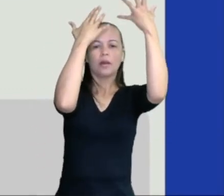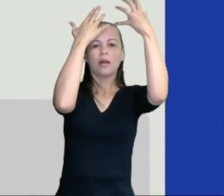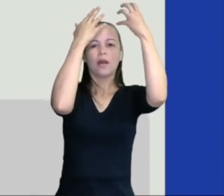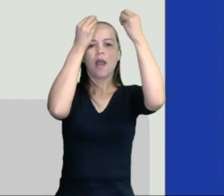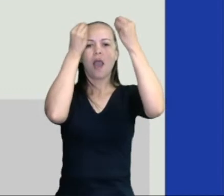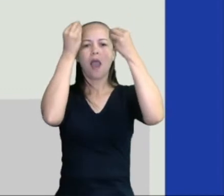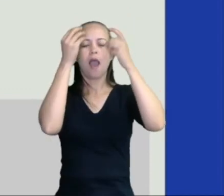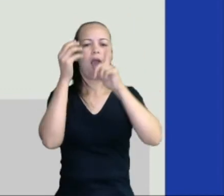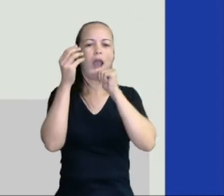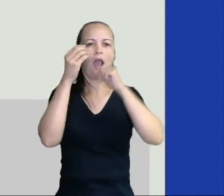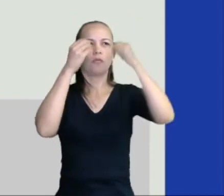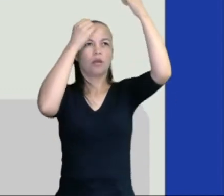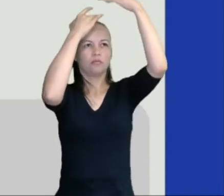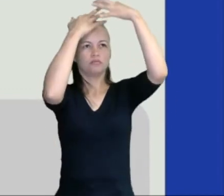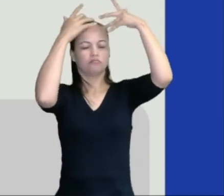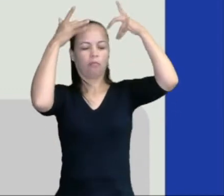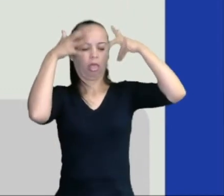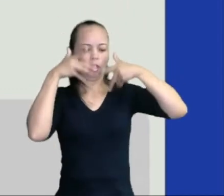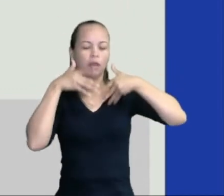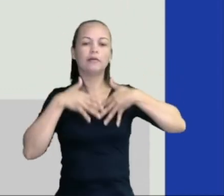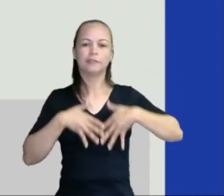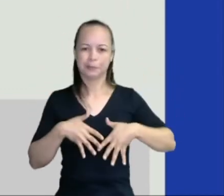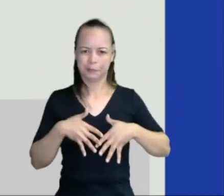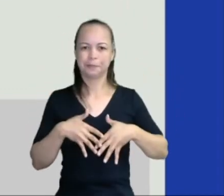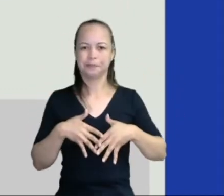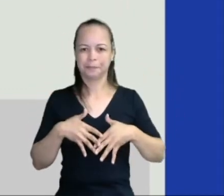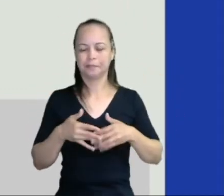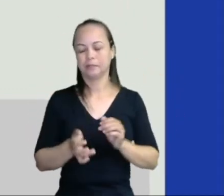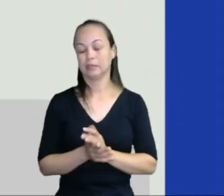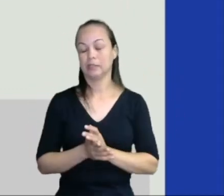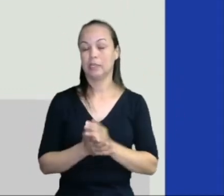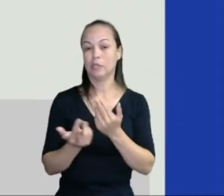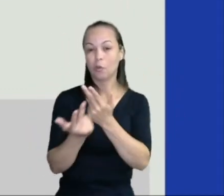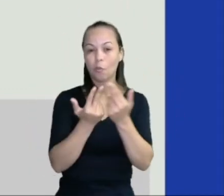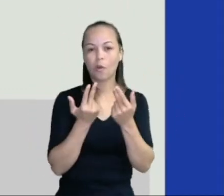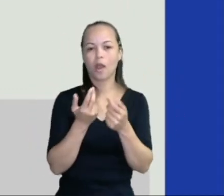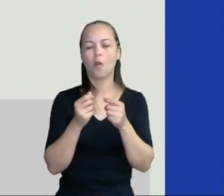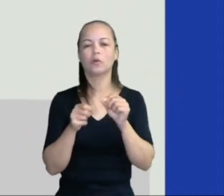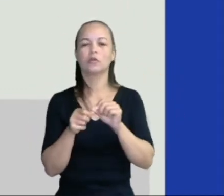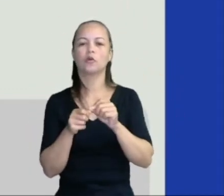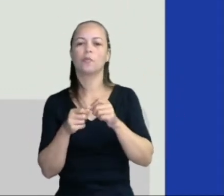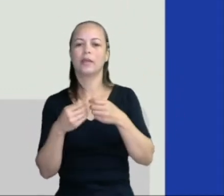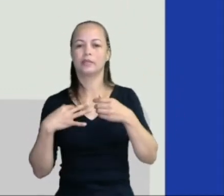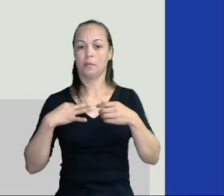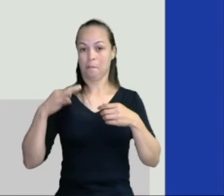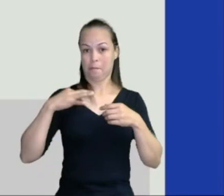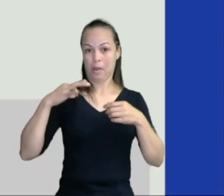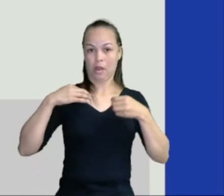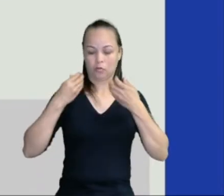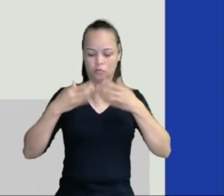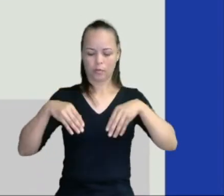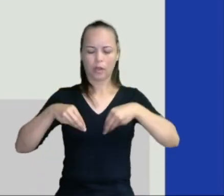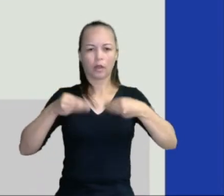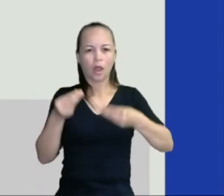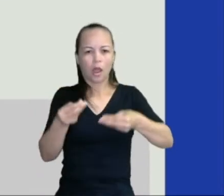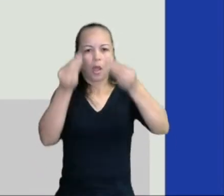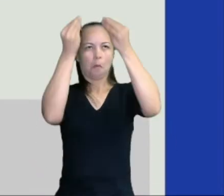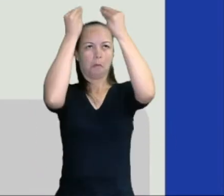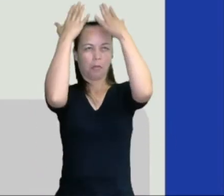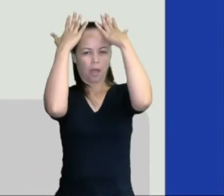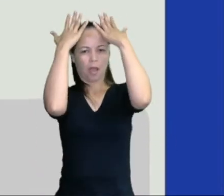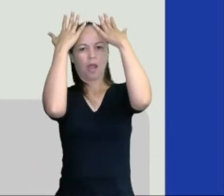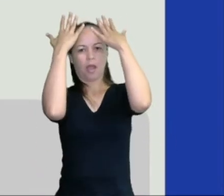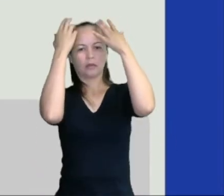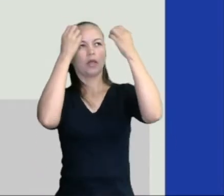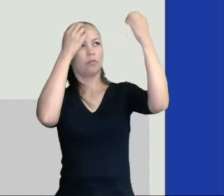vai passar e vai acabar molhando você. A mesma coisa acontece com um pedaço de pano. O pedaço de pano vai se molhar,